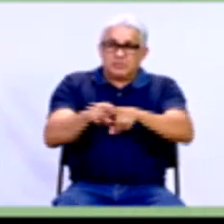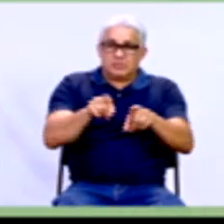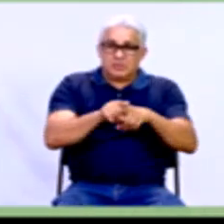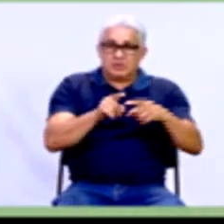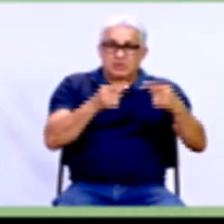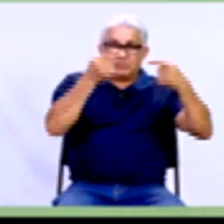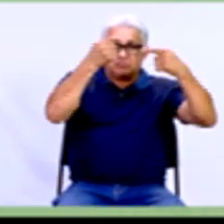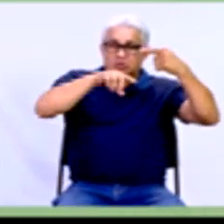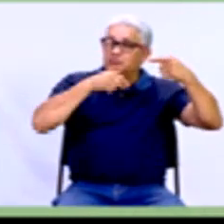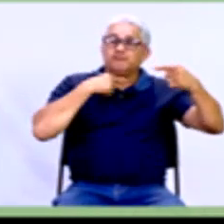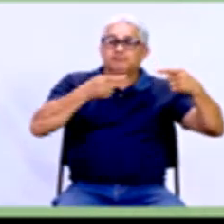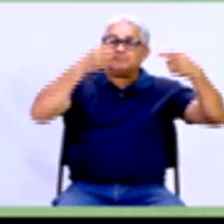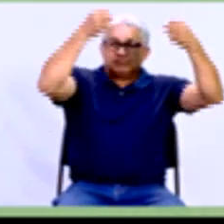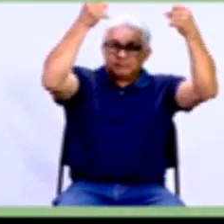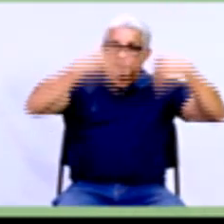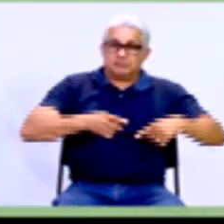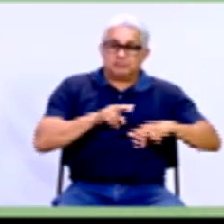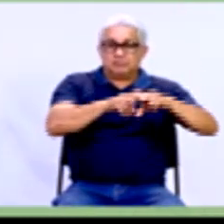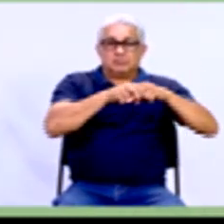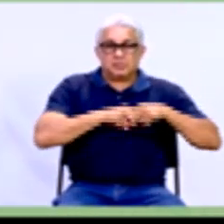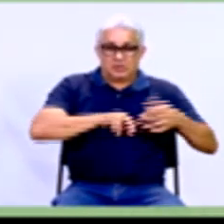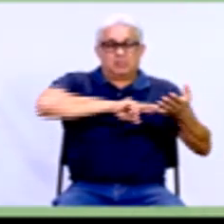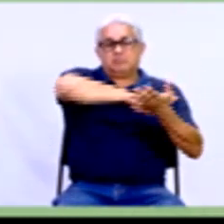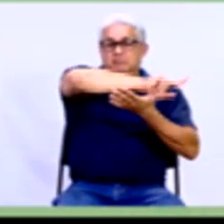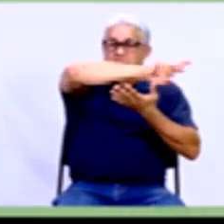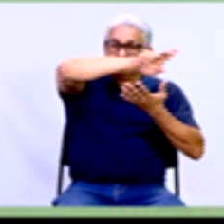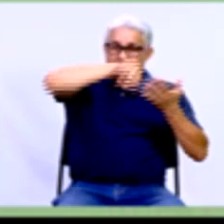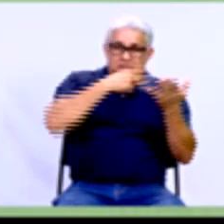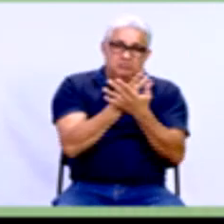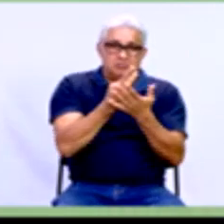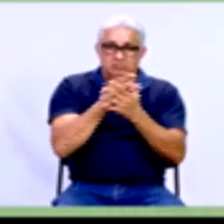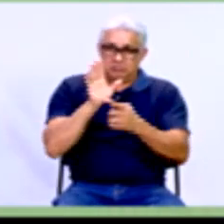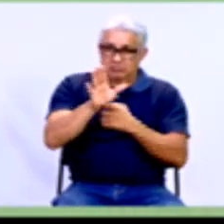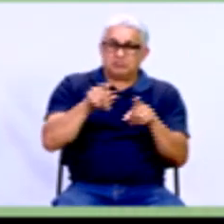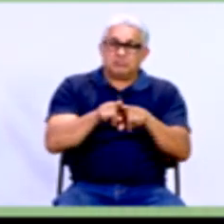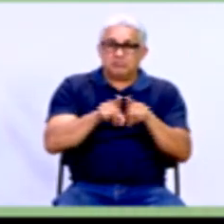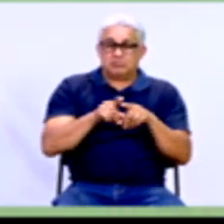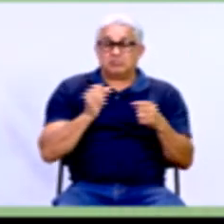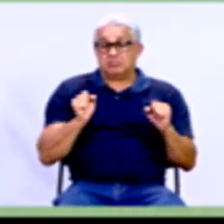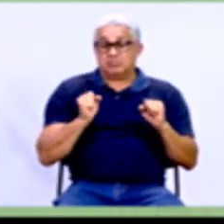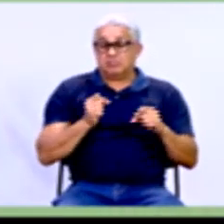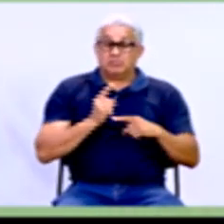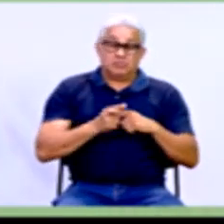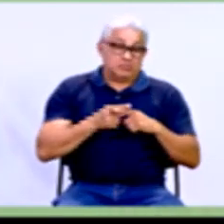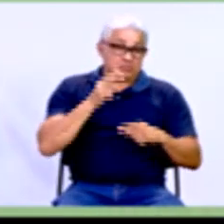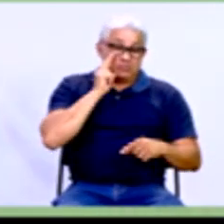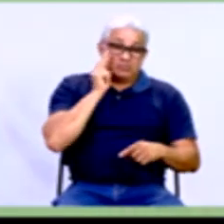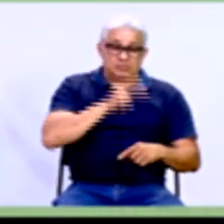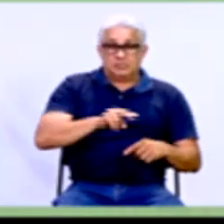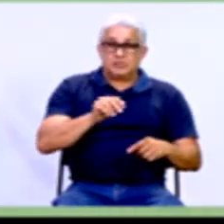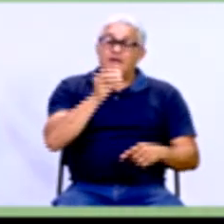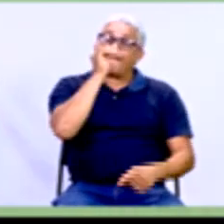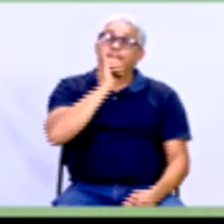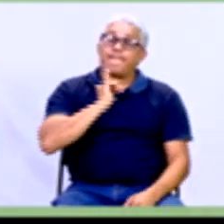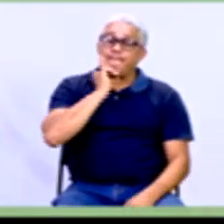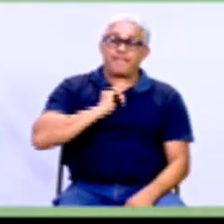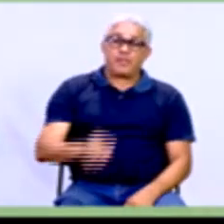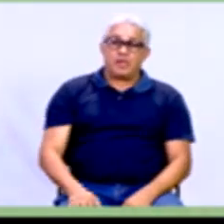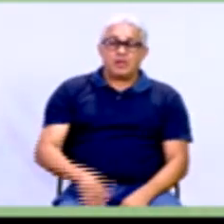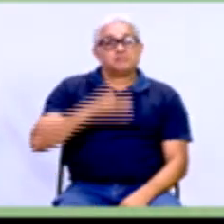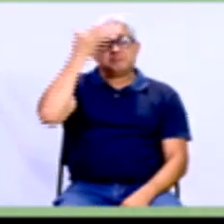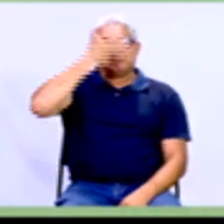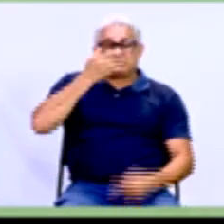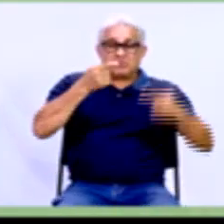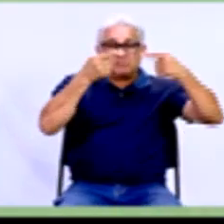são explicados em razão de outros fatores ou erros de amostra. Porque a gente viu, em nenhum exemplo que a gente viu uma